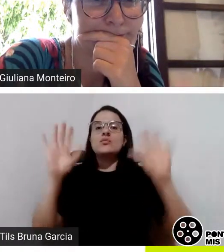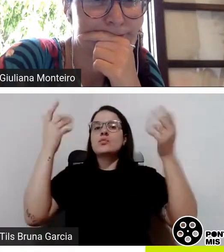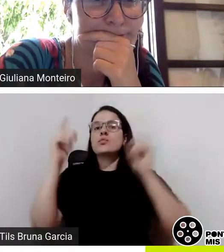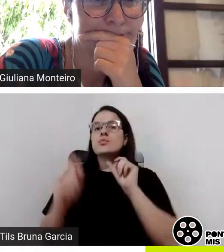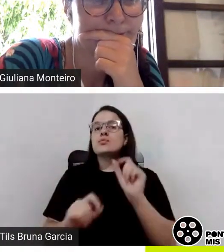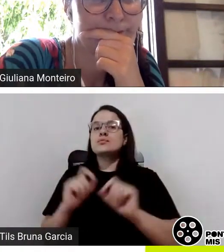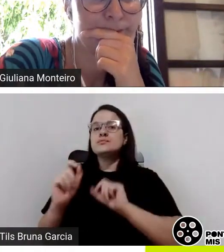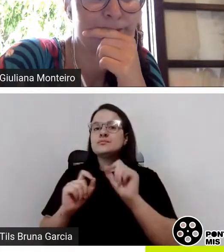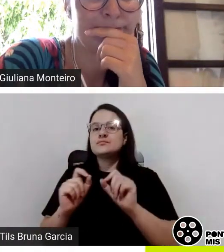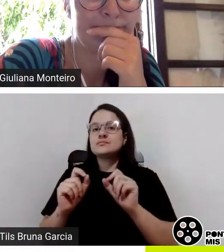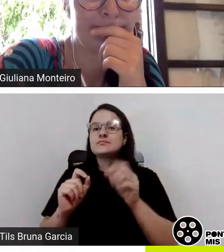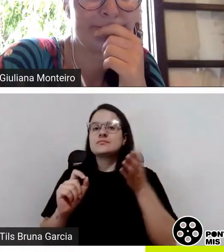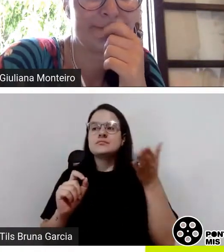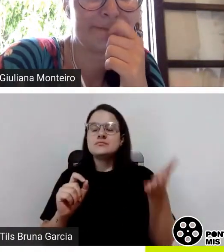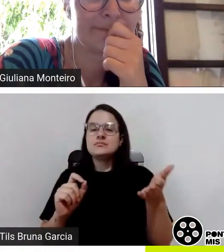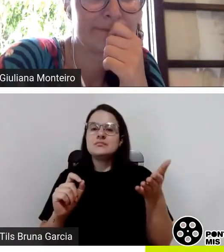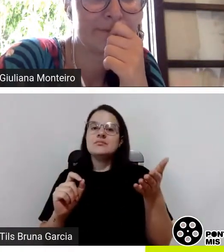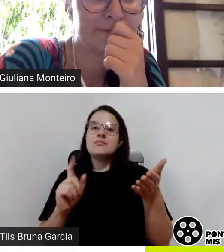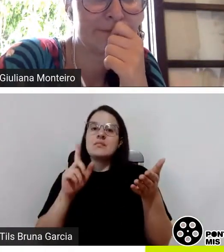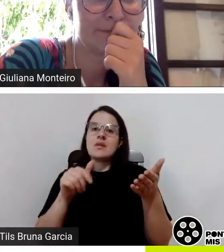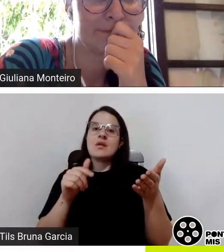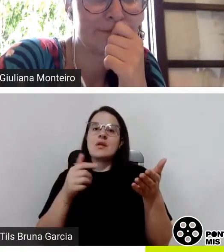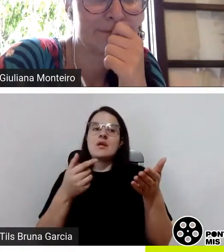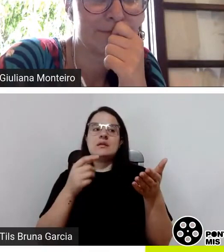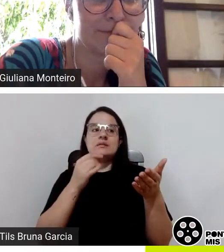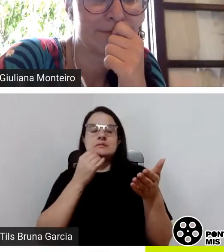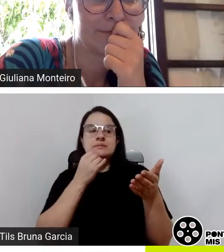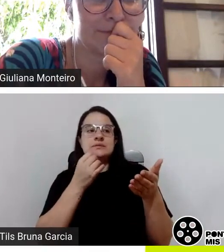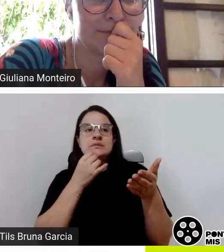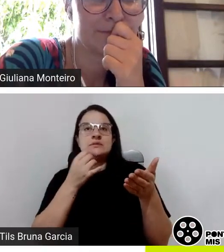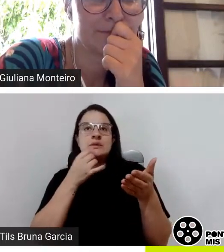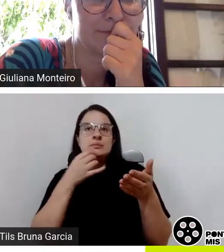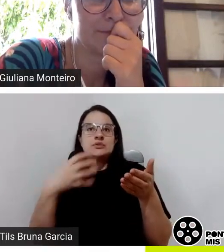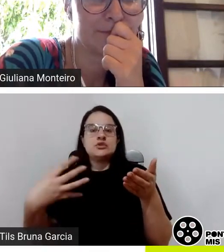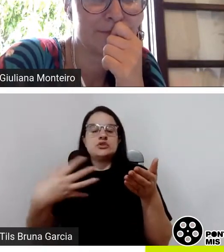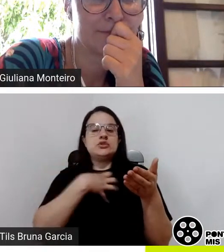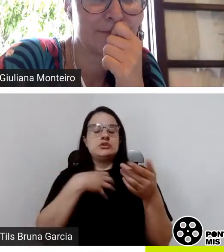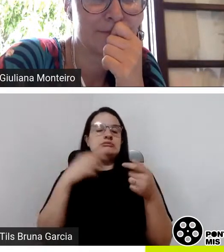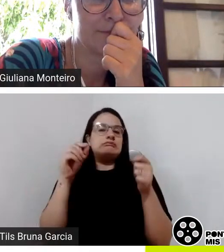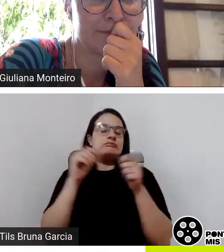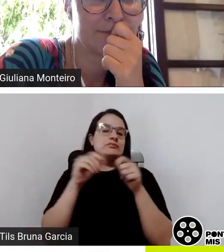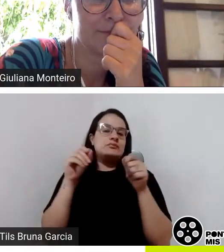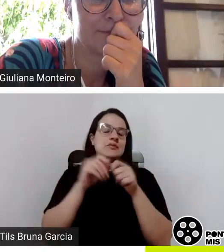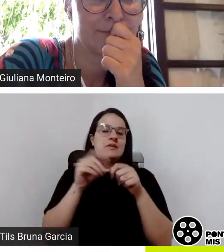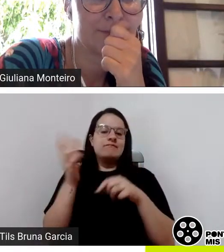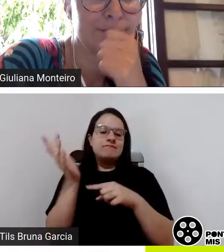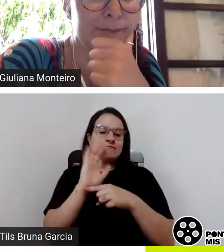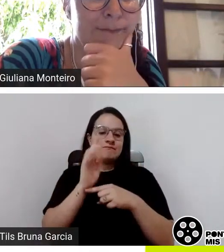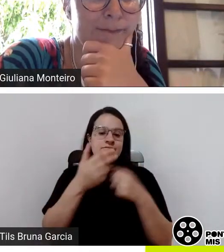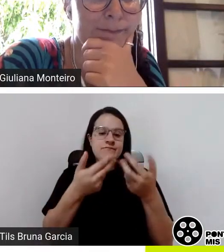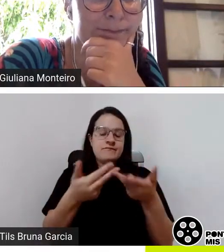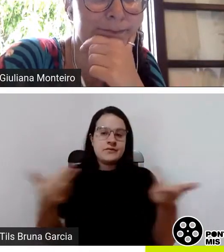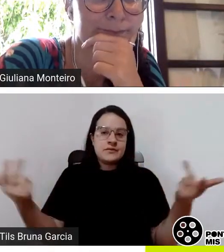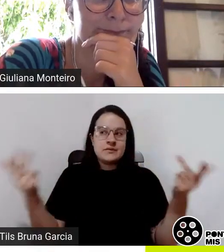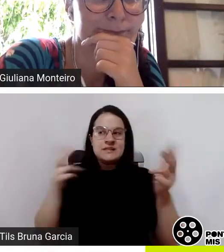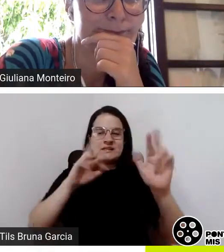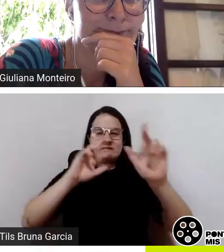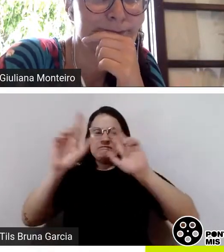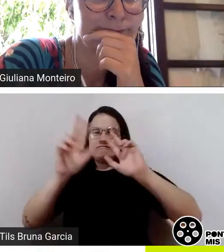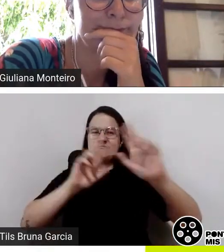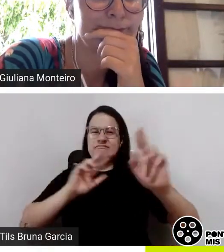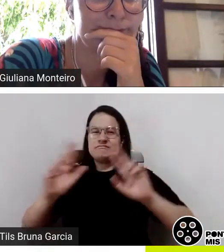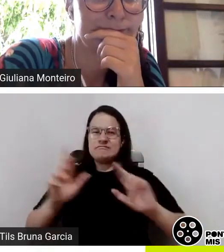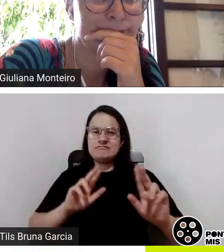Na verdade, os meios de produção, eles mudaram muito, muito. Para fazer